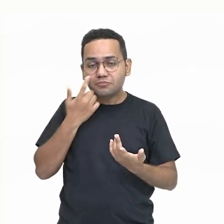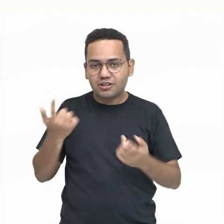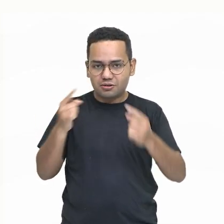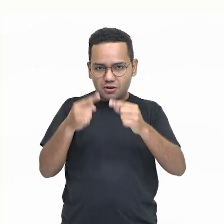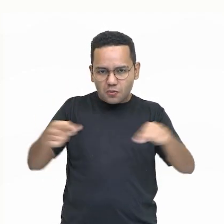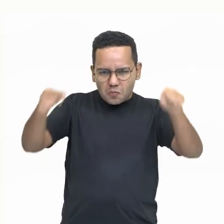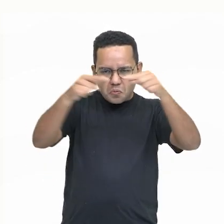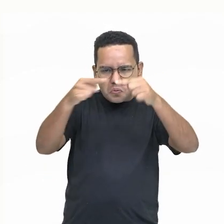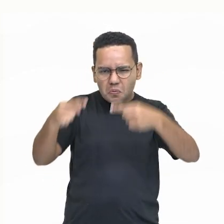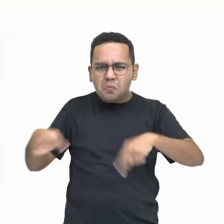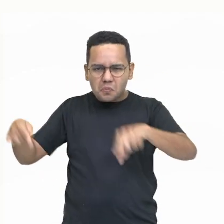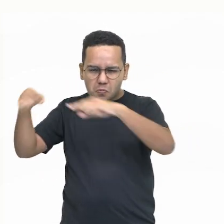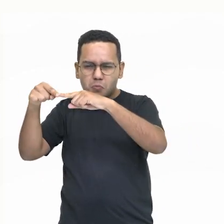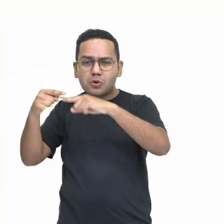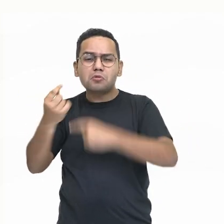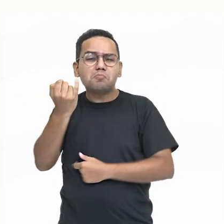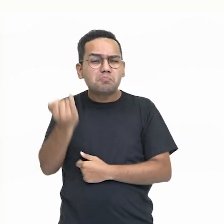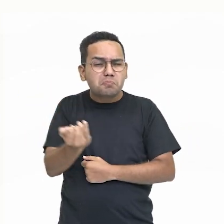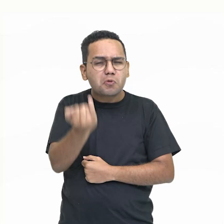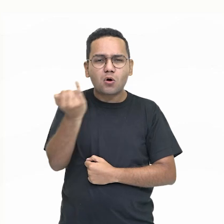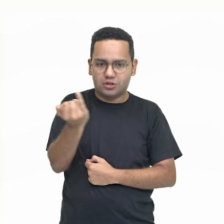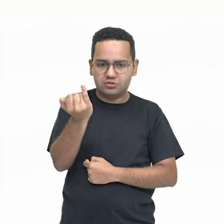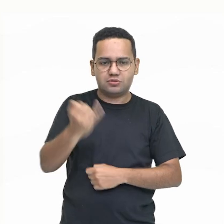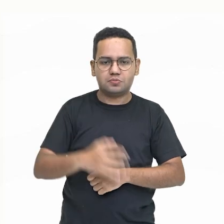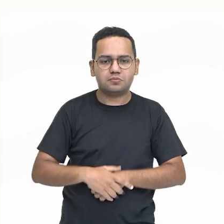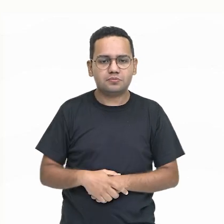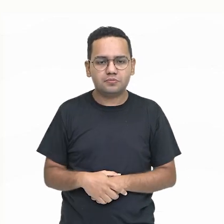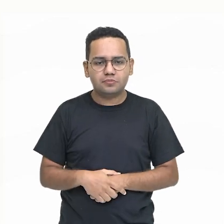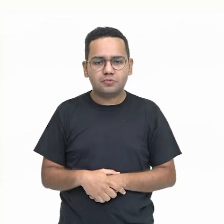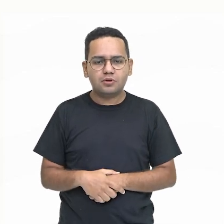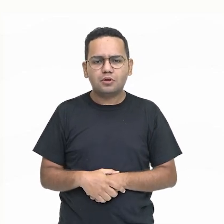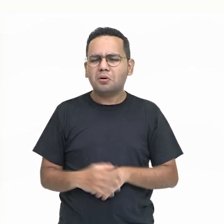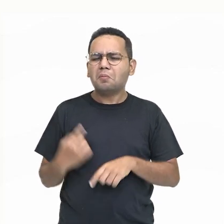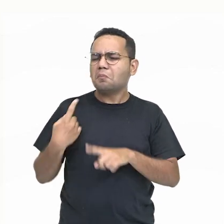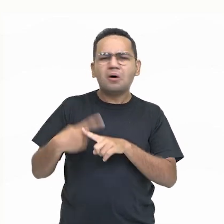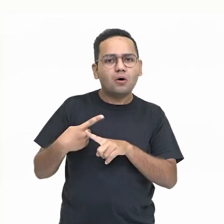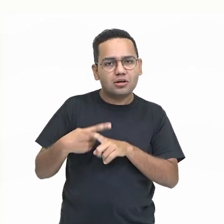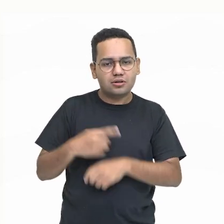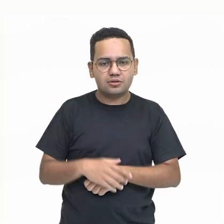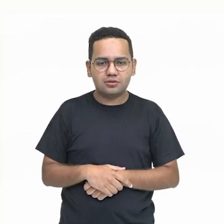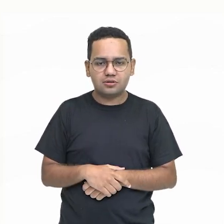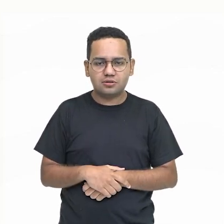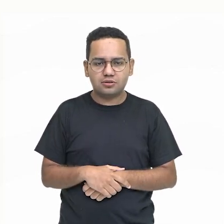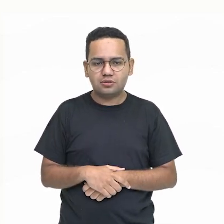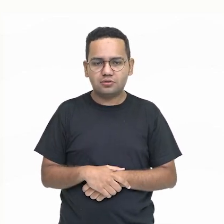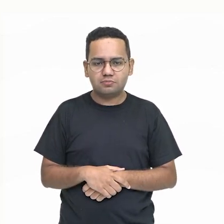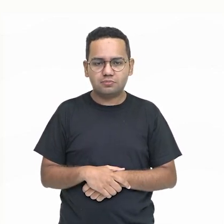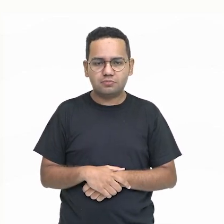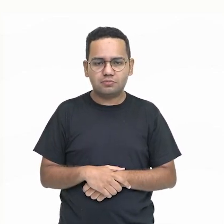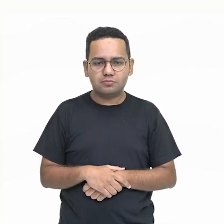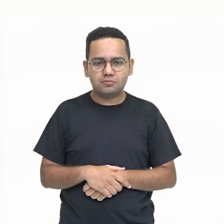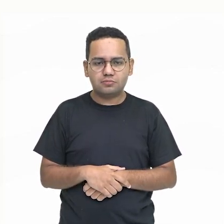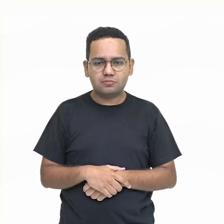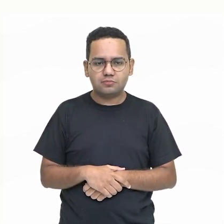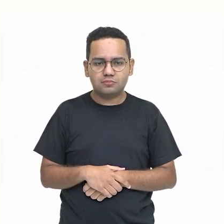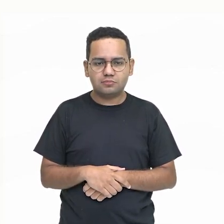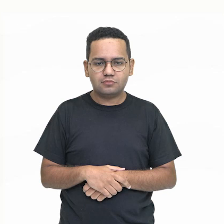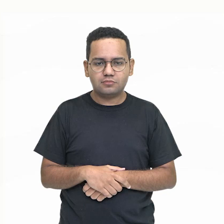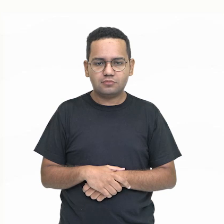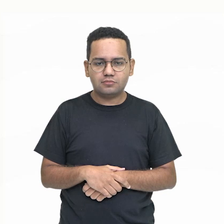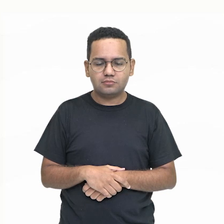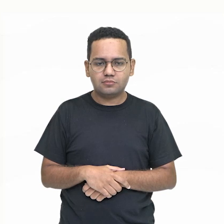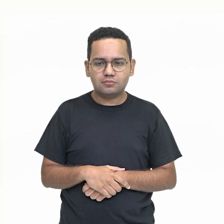de cabeça são necessários devido à tendência que a cabeça